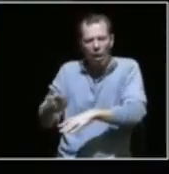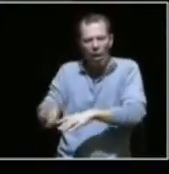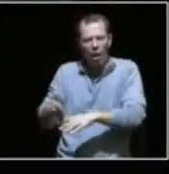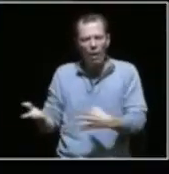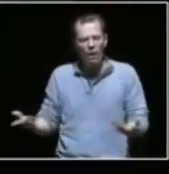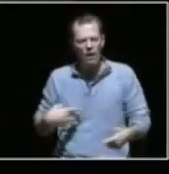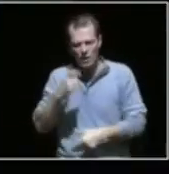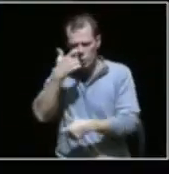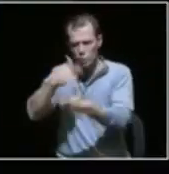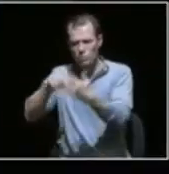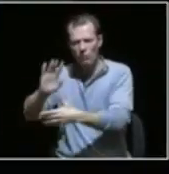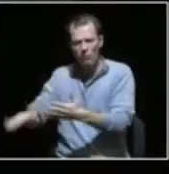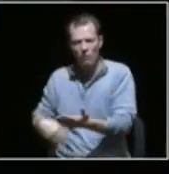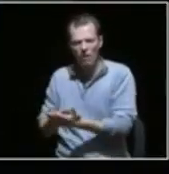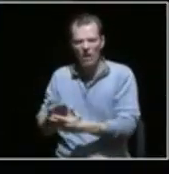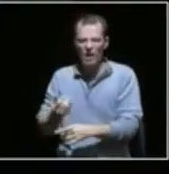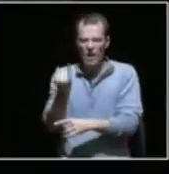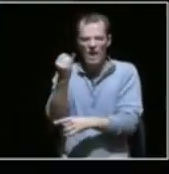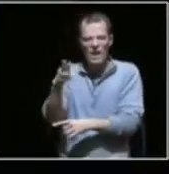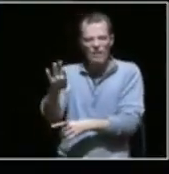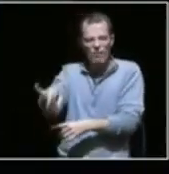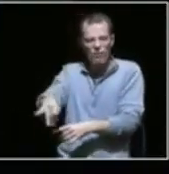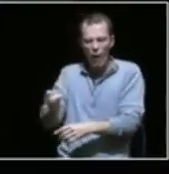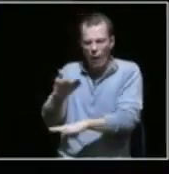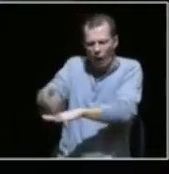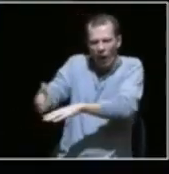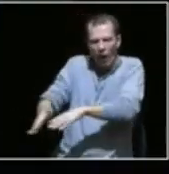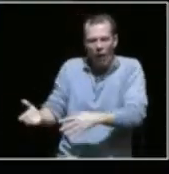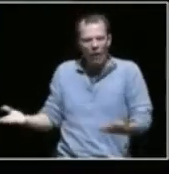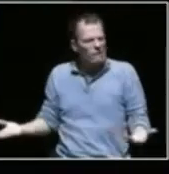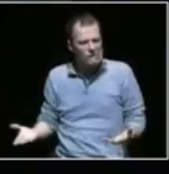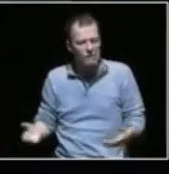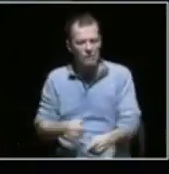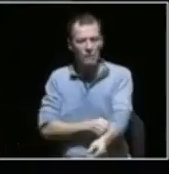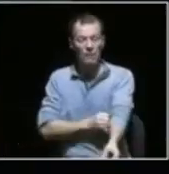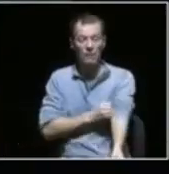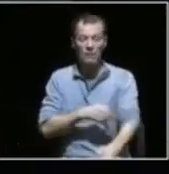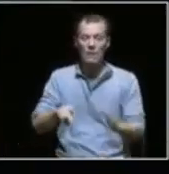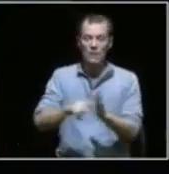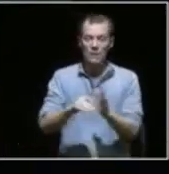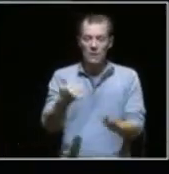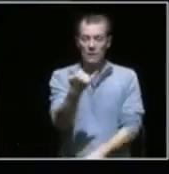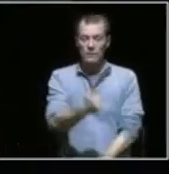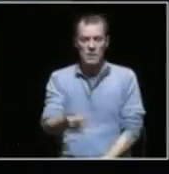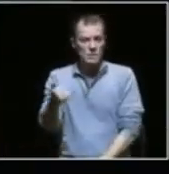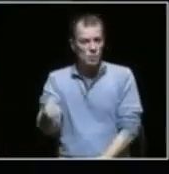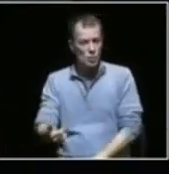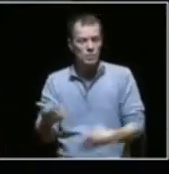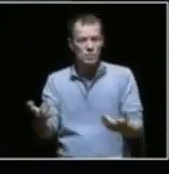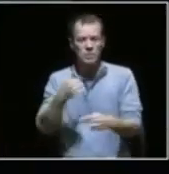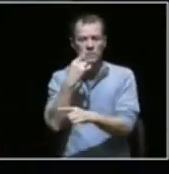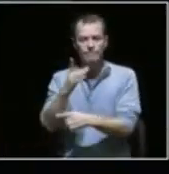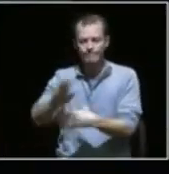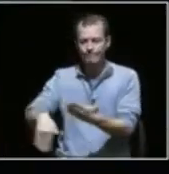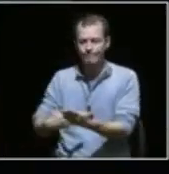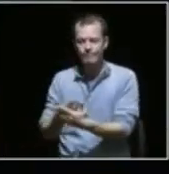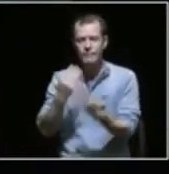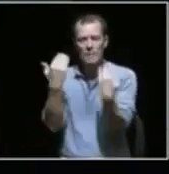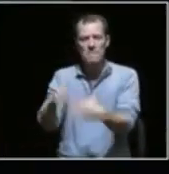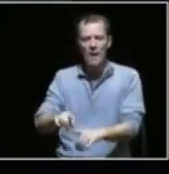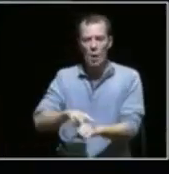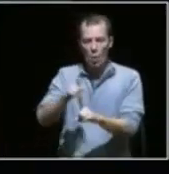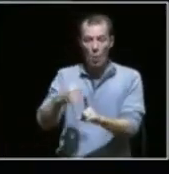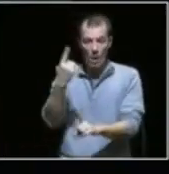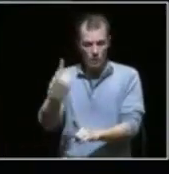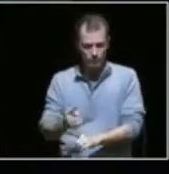os candidatos info-excluídos? Depois, o artigo 22º refere que a candidatura tem a validade de 1